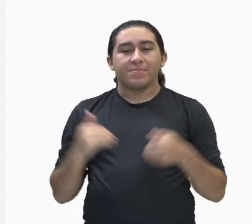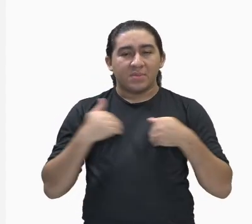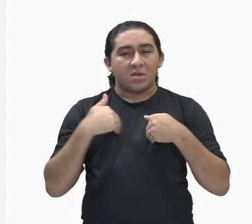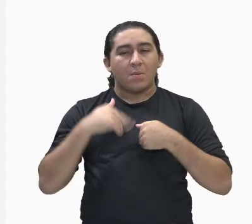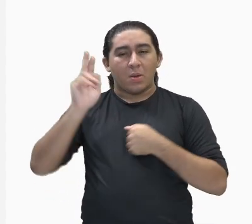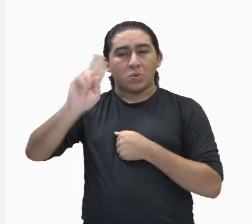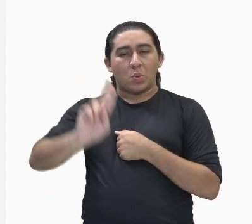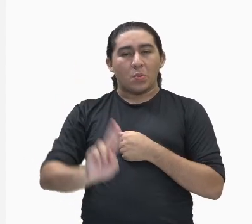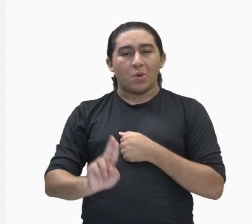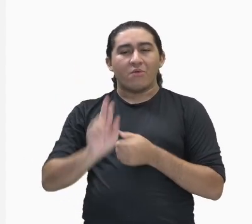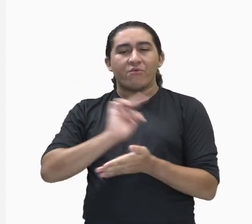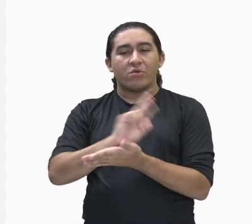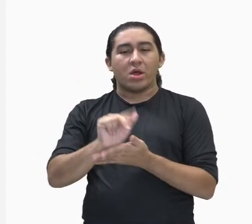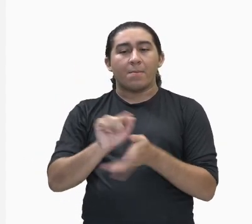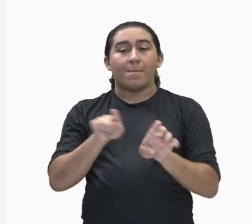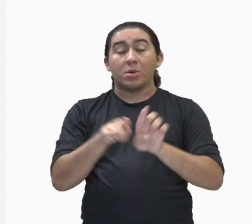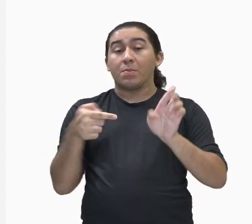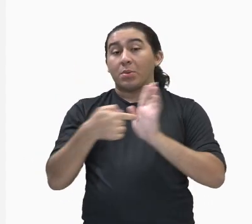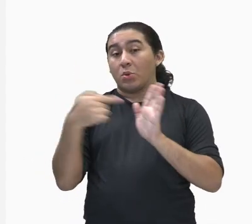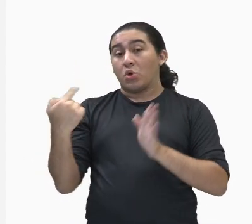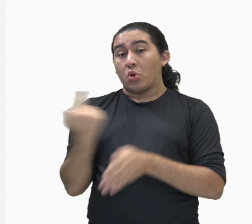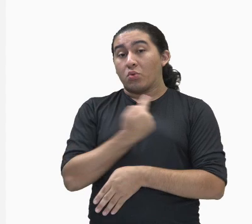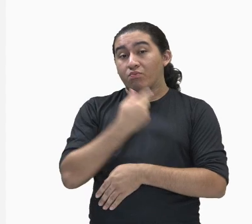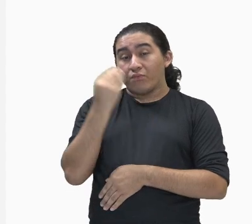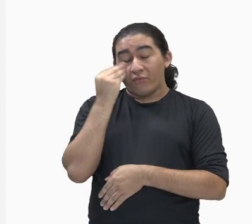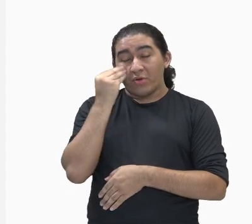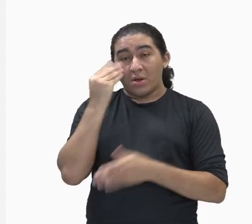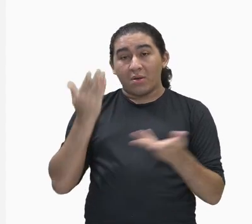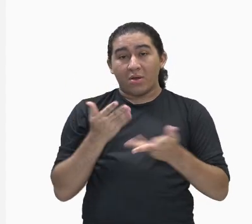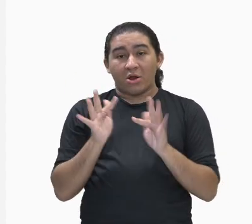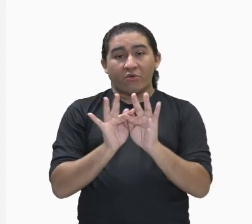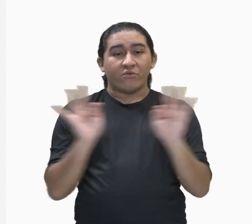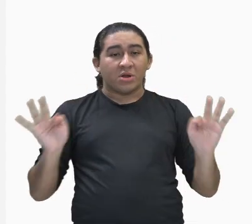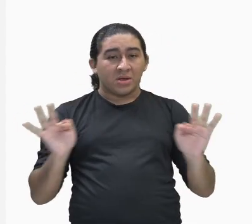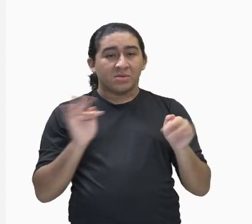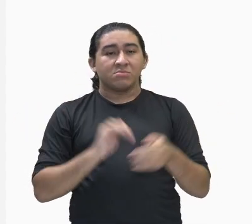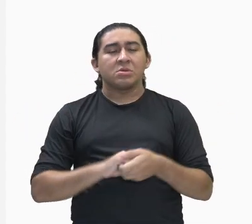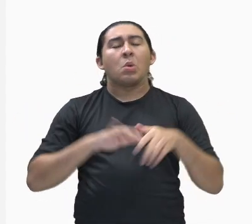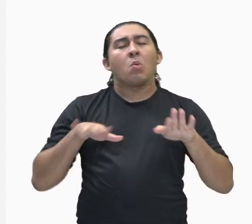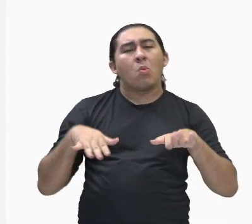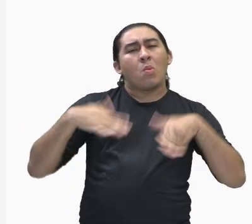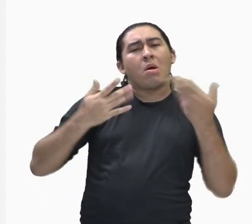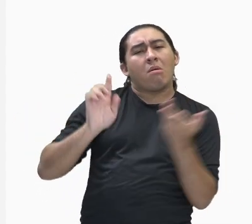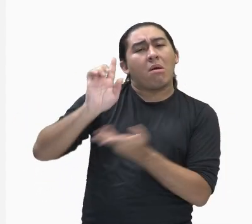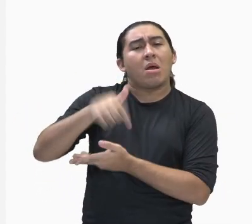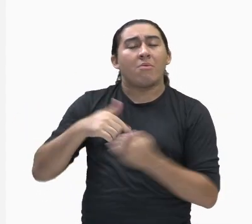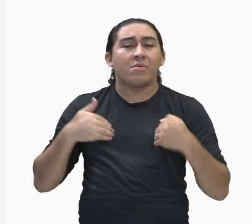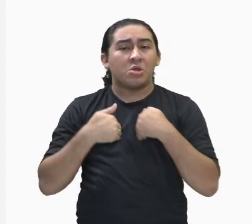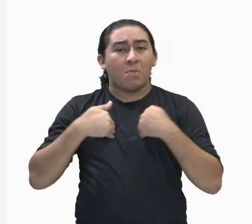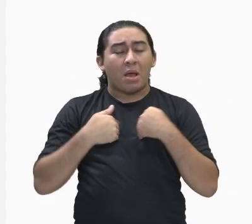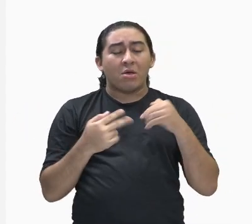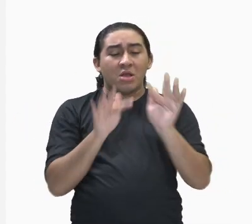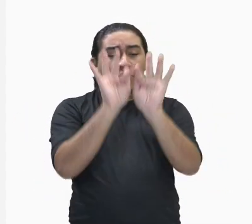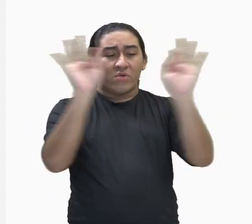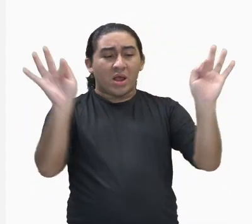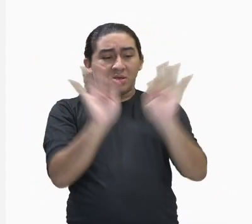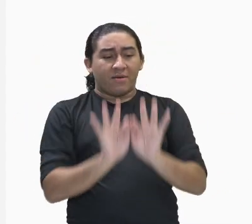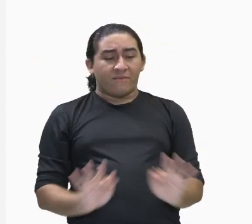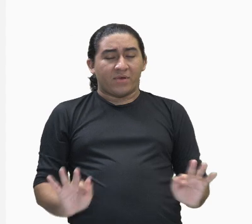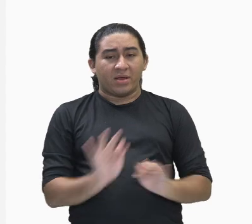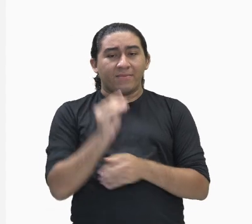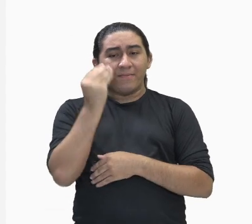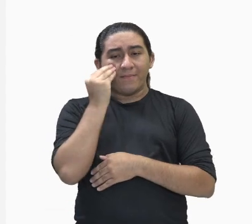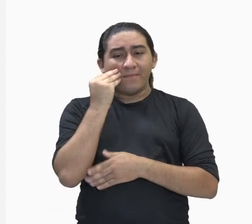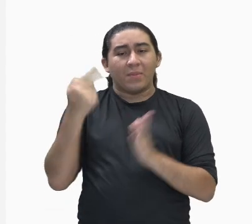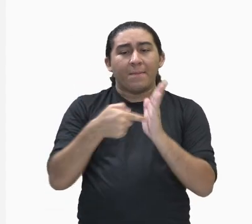tá certo? Mas primeiro vamos ver aqui, what are the animals? Quais são os animais, né? Nessas duas frases aqui. Vamos